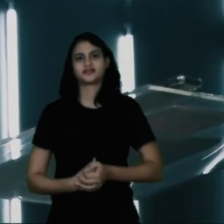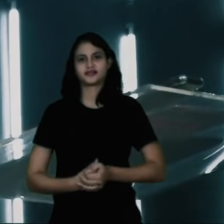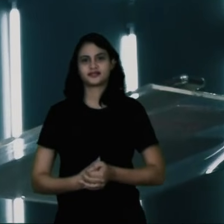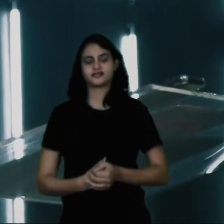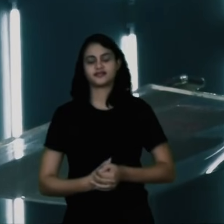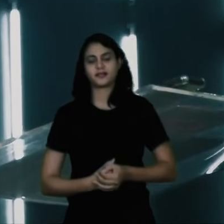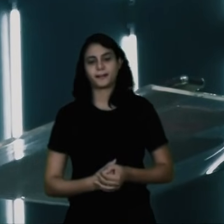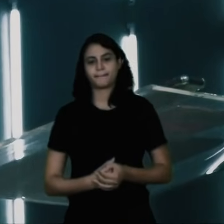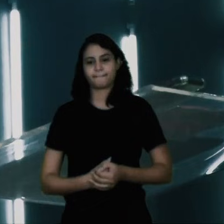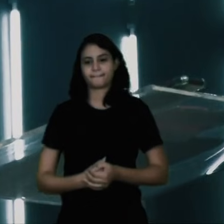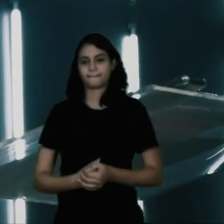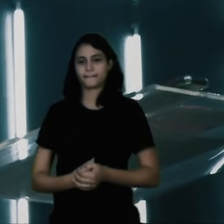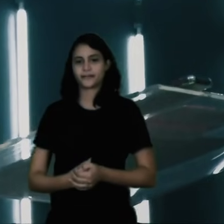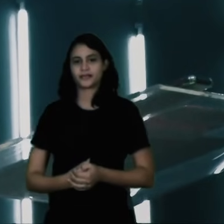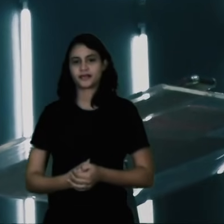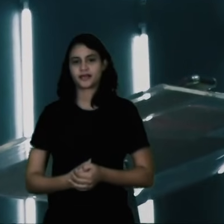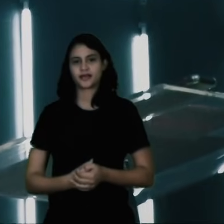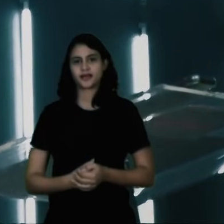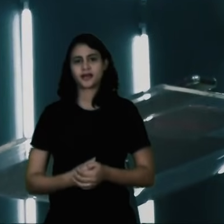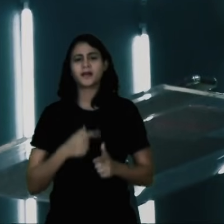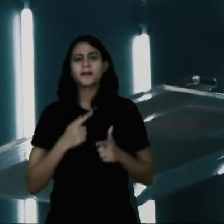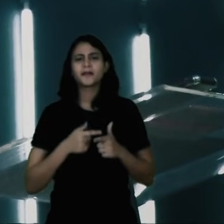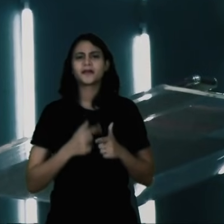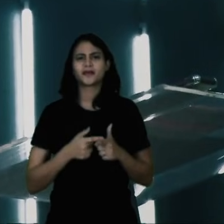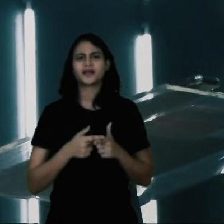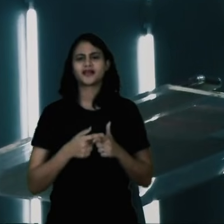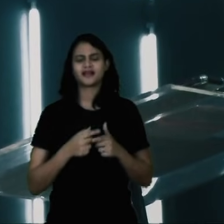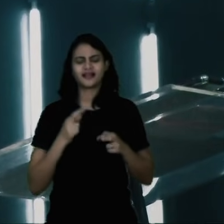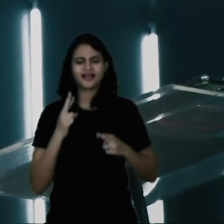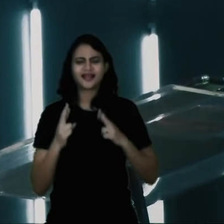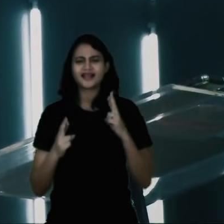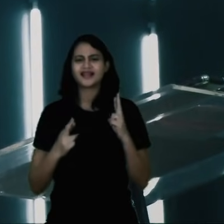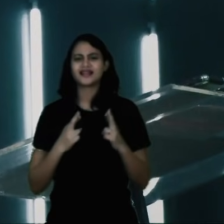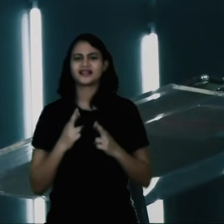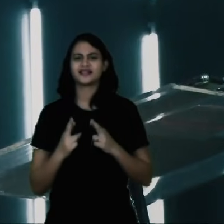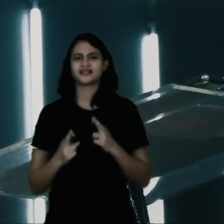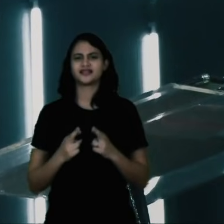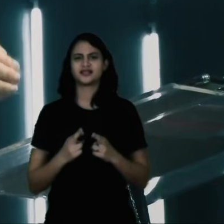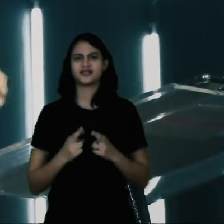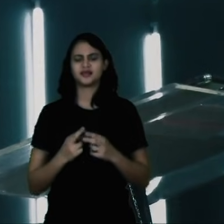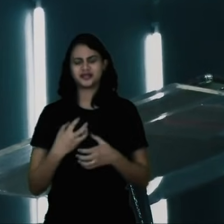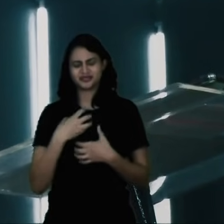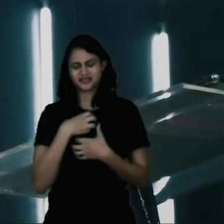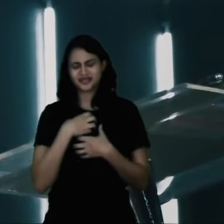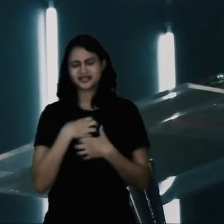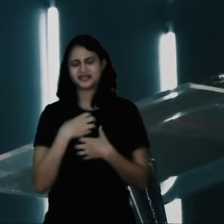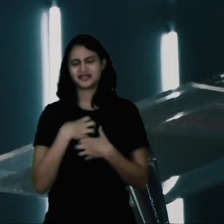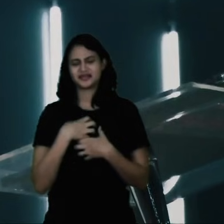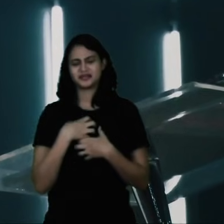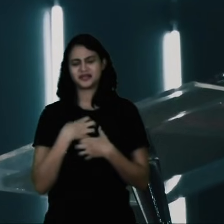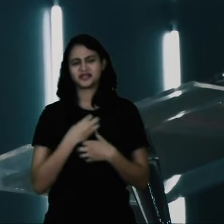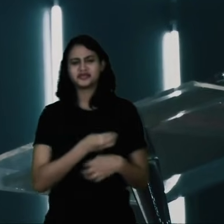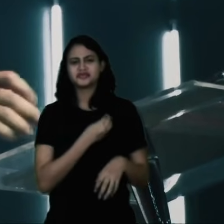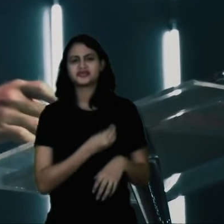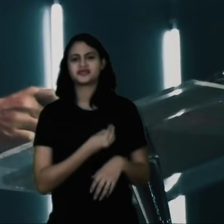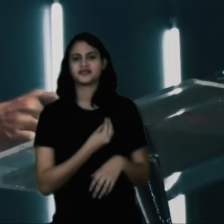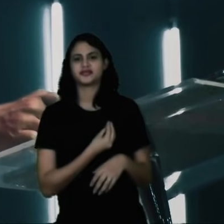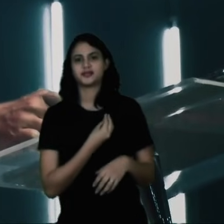causadas por esses relacionamentos, por sentimentos que foram vividos.